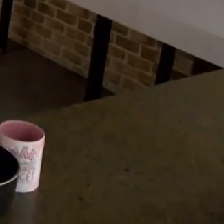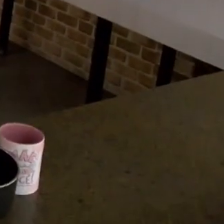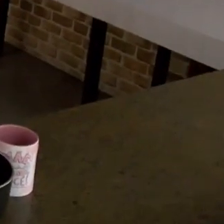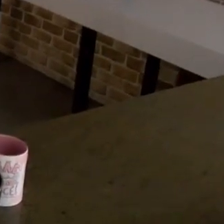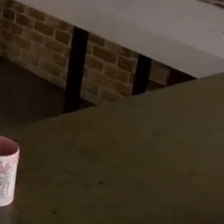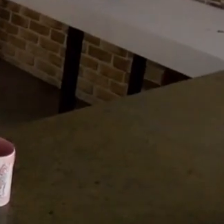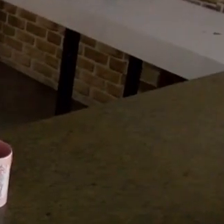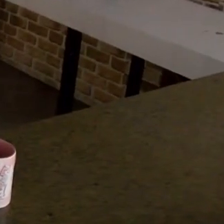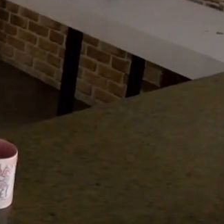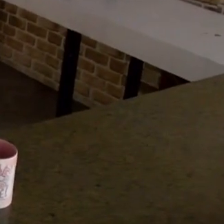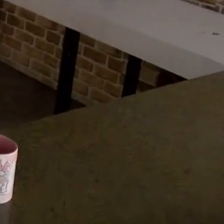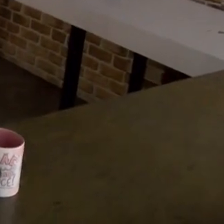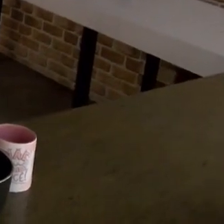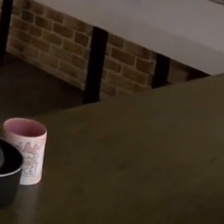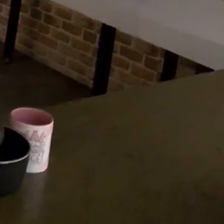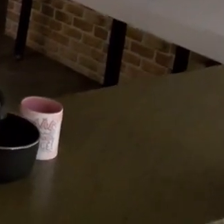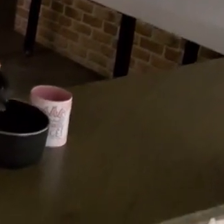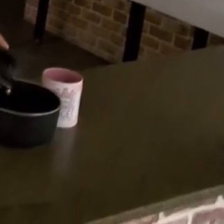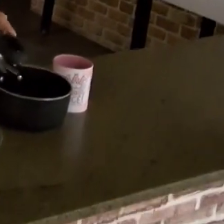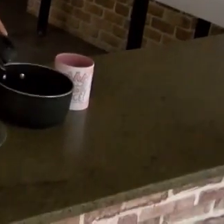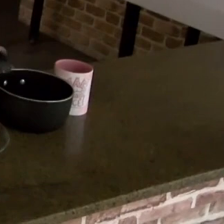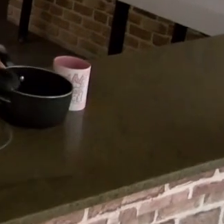a bananinha amassada.